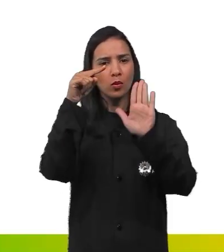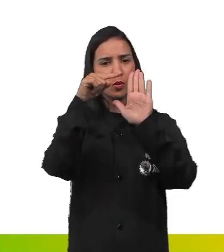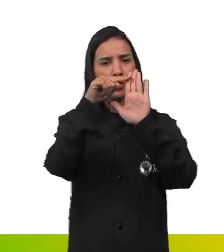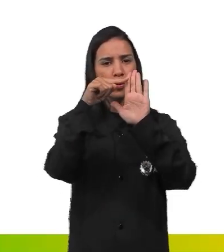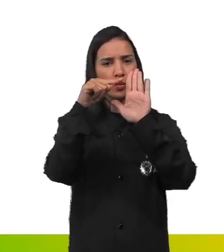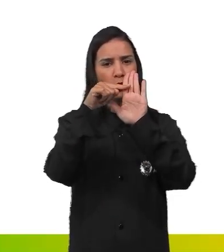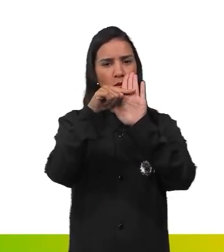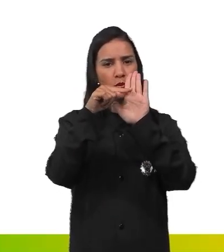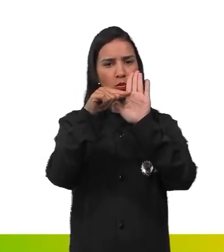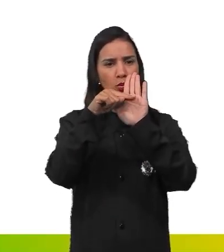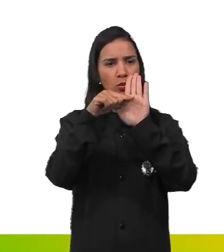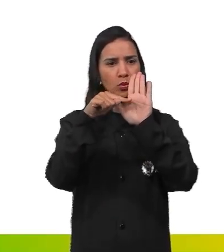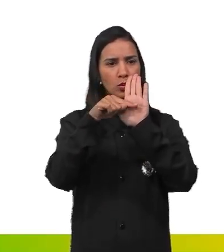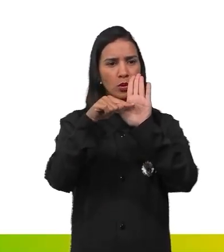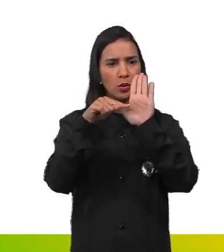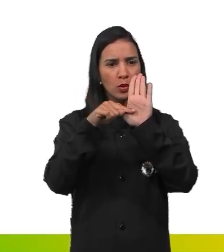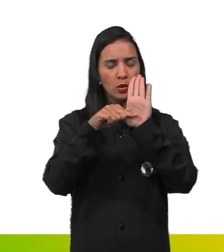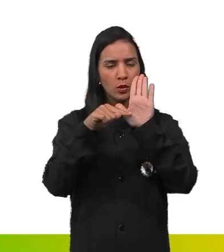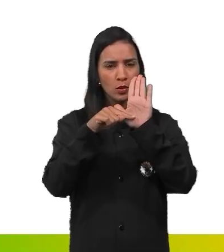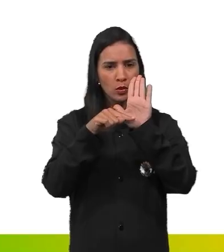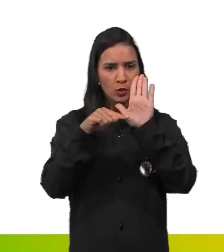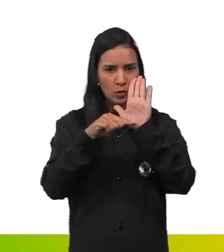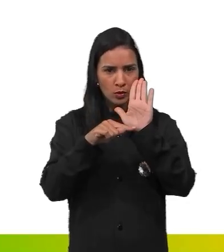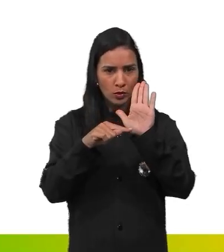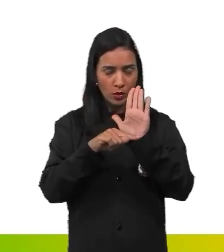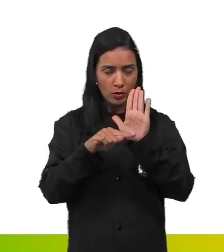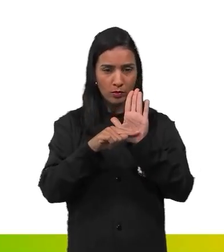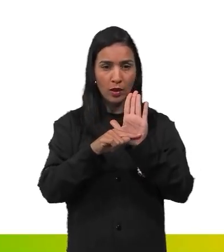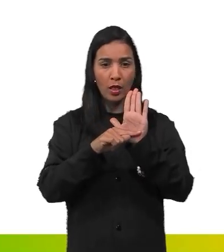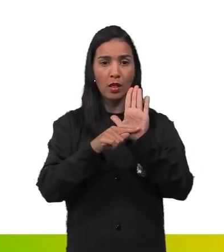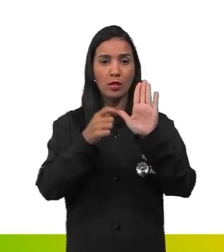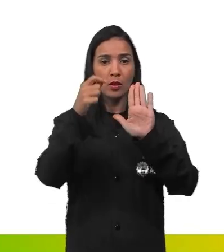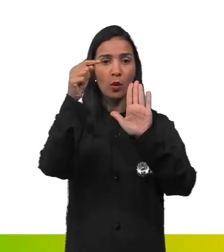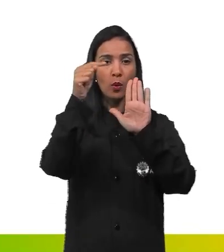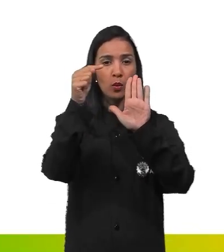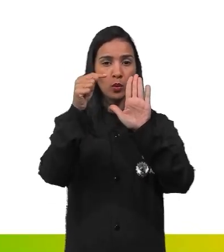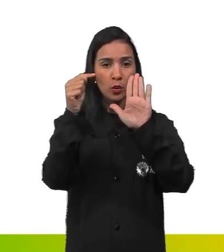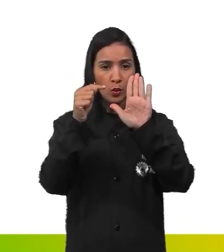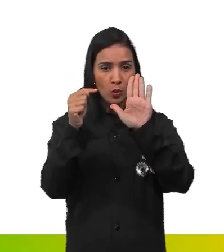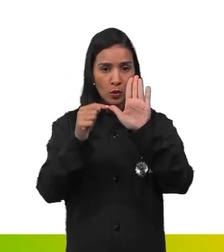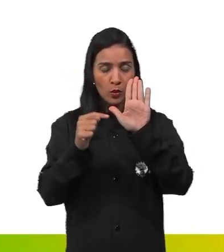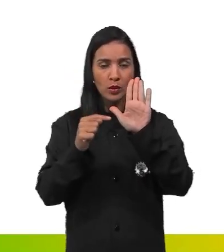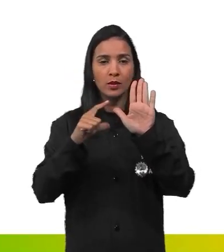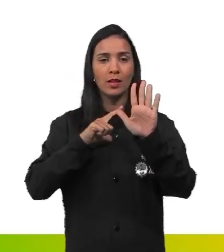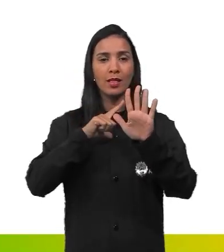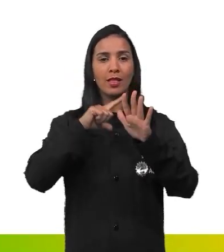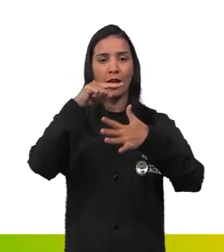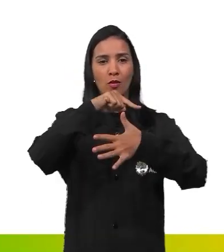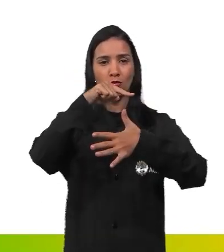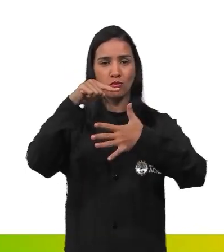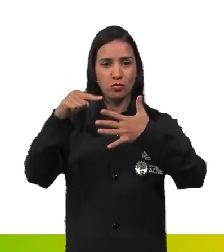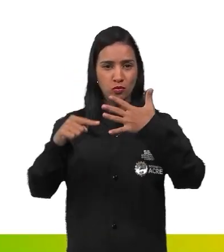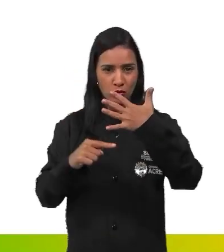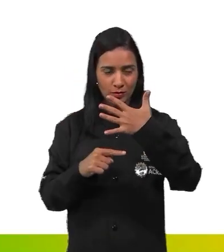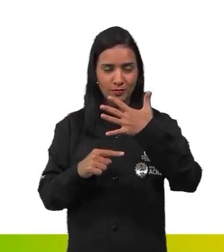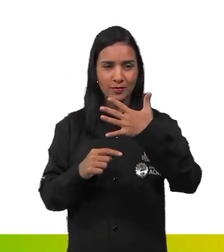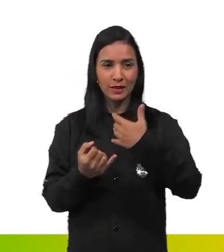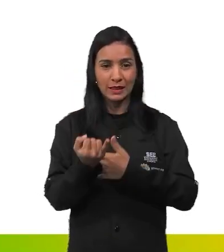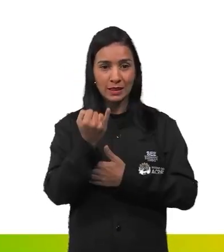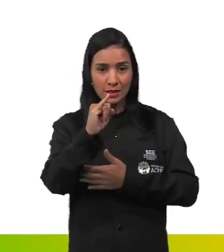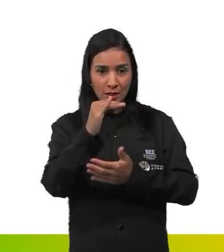4, até o índice n, e assim por diante. Agora, veja, se eu começasse do 1, eu